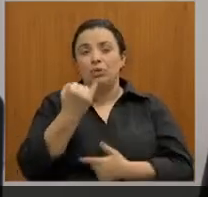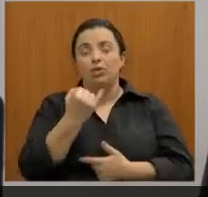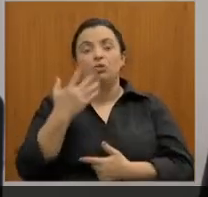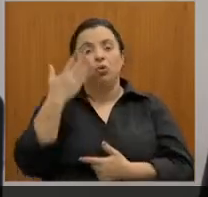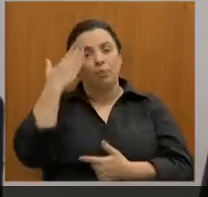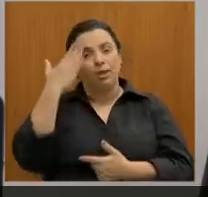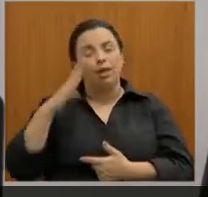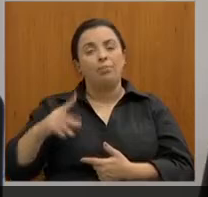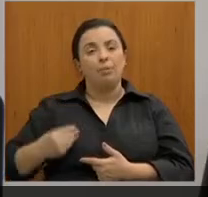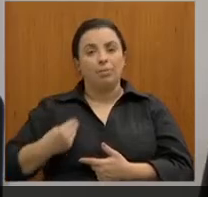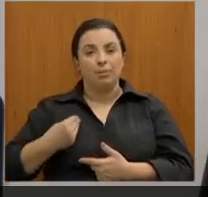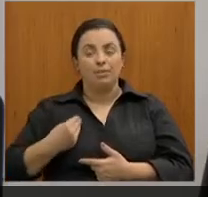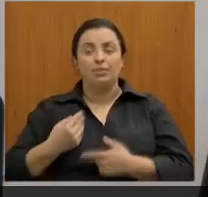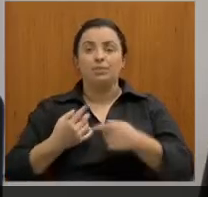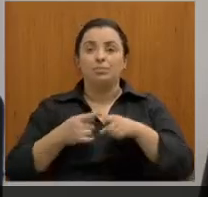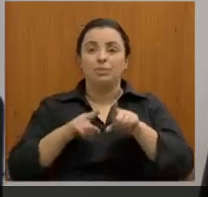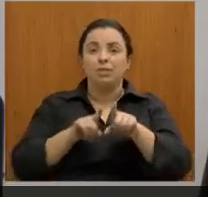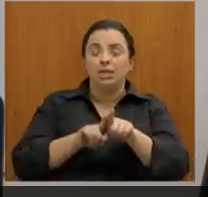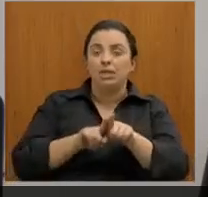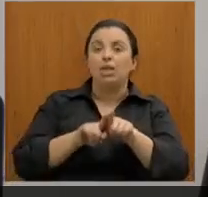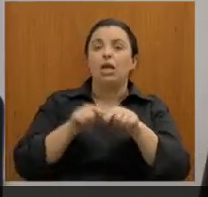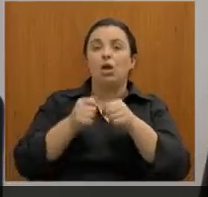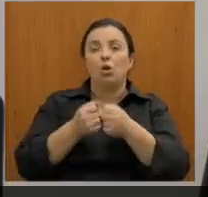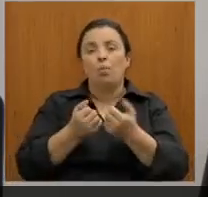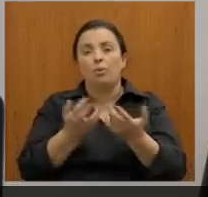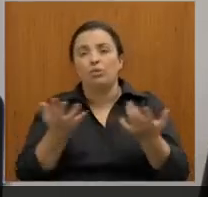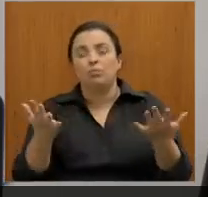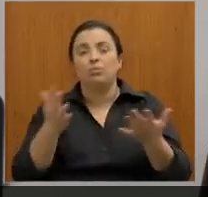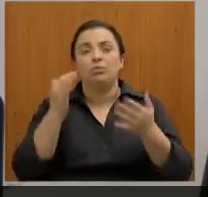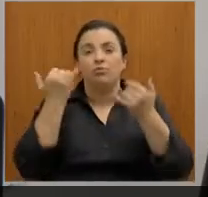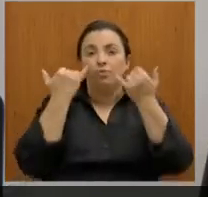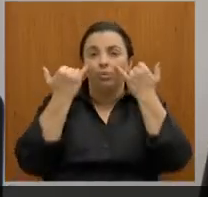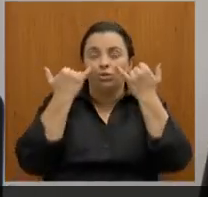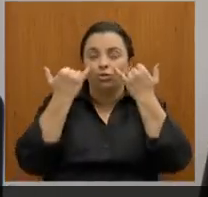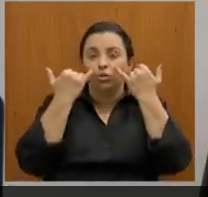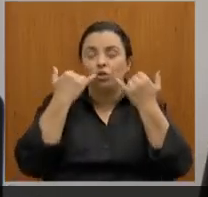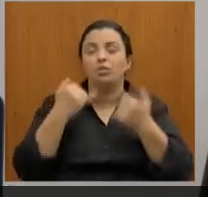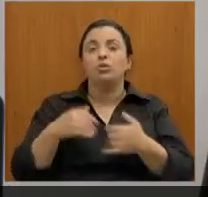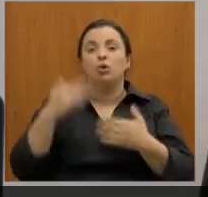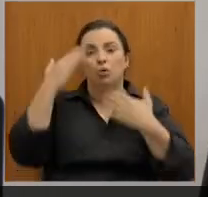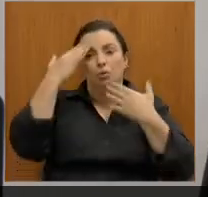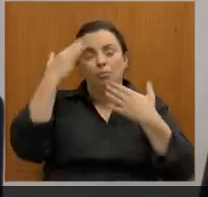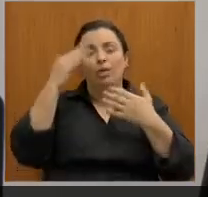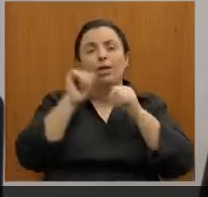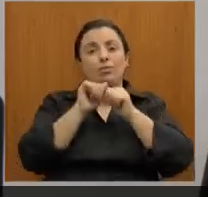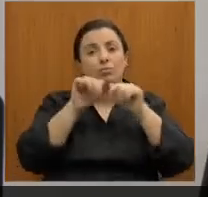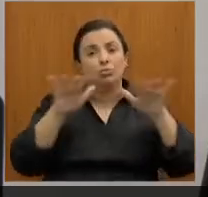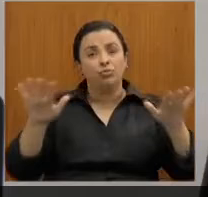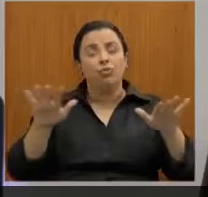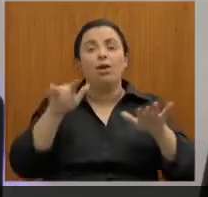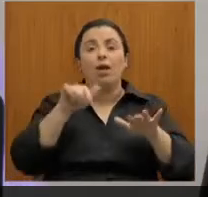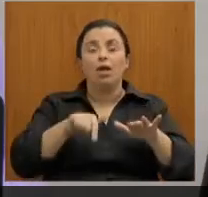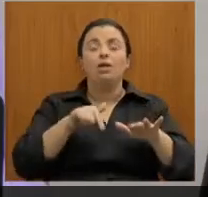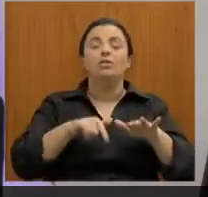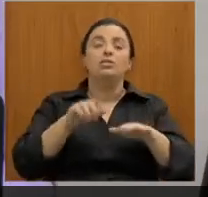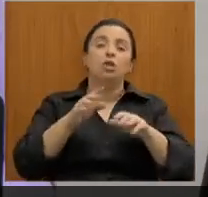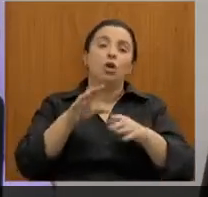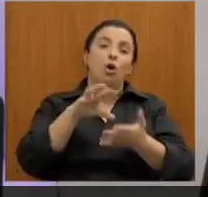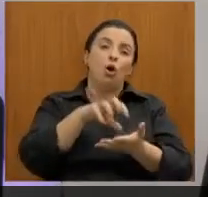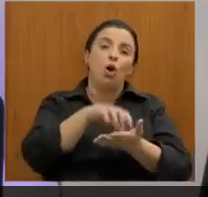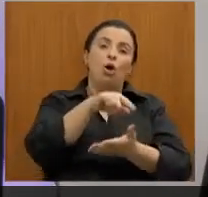parceria pelo compartilhamento E por difundir aí o conhecimento desse órgão que é tão importante para todos nós